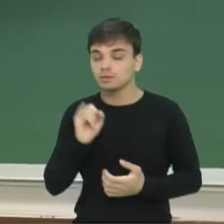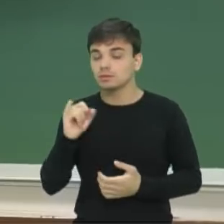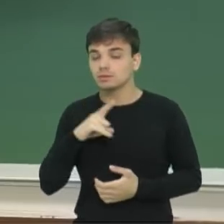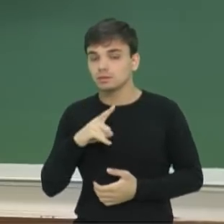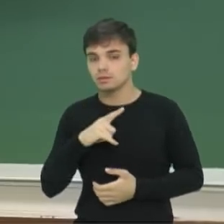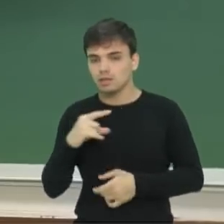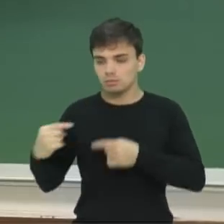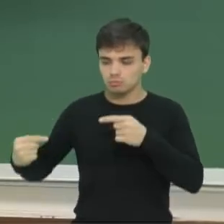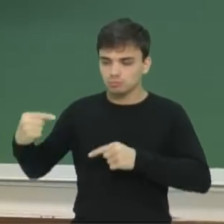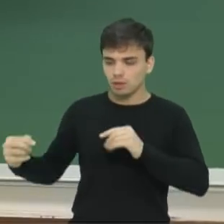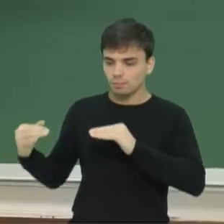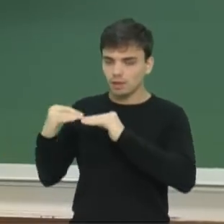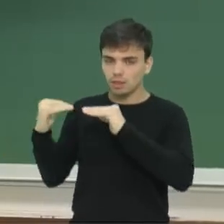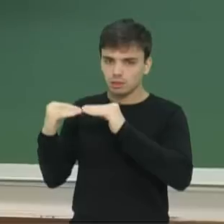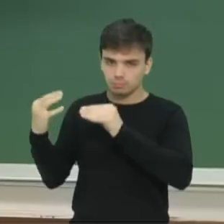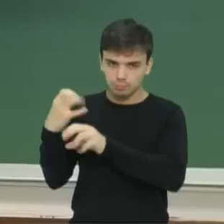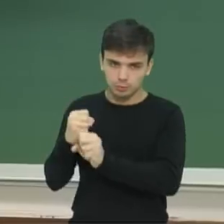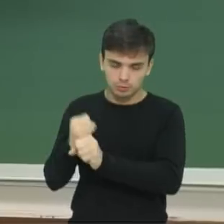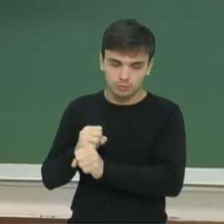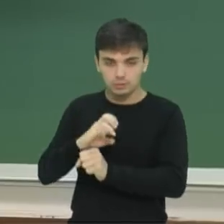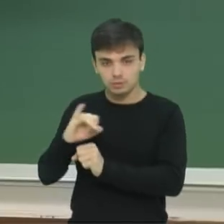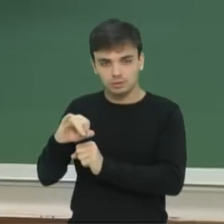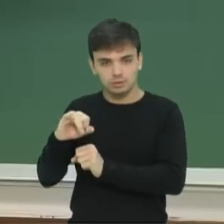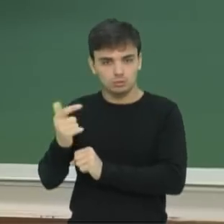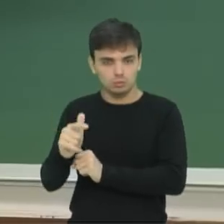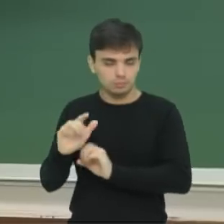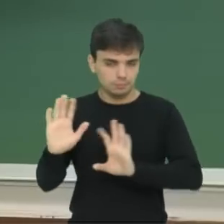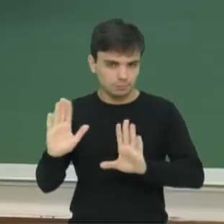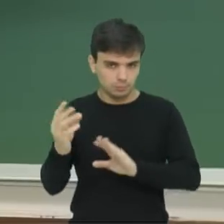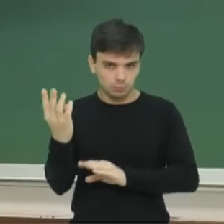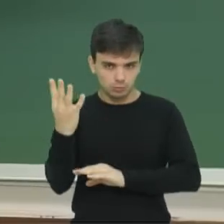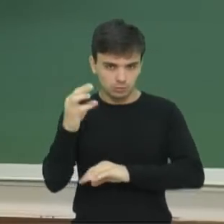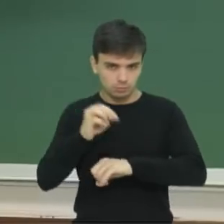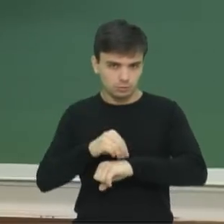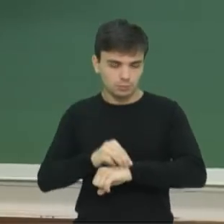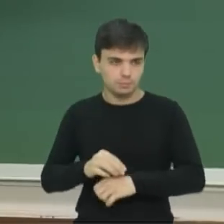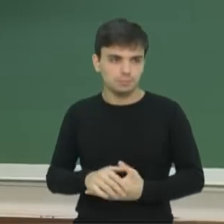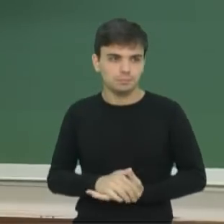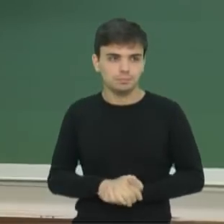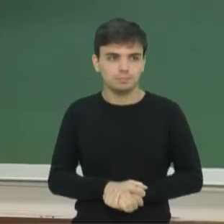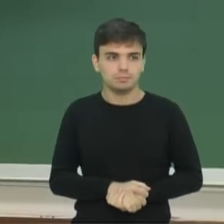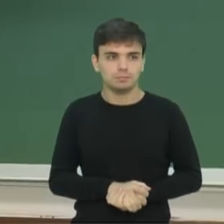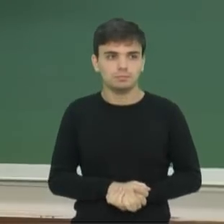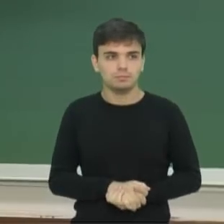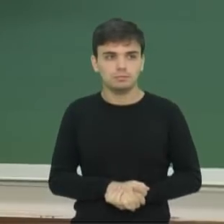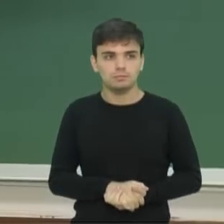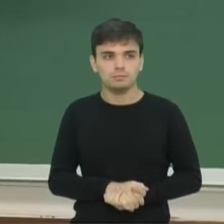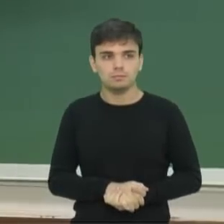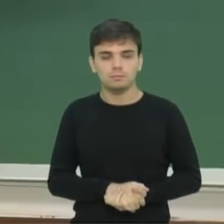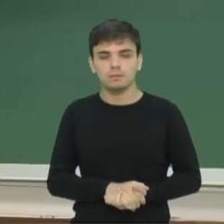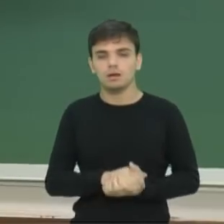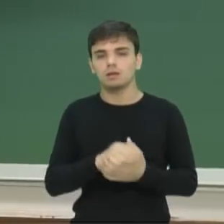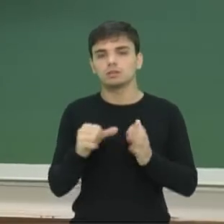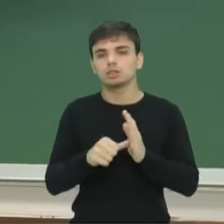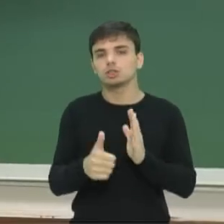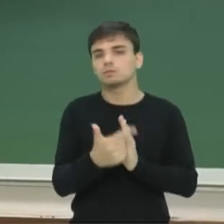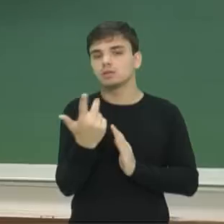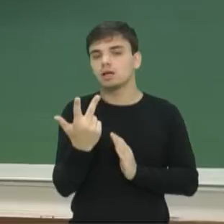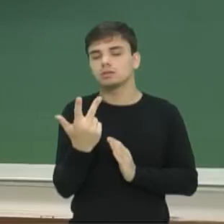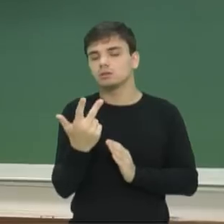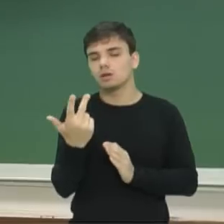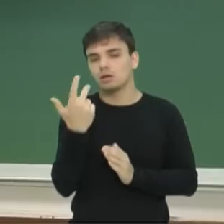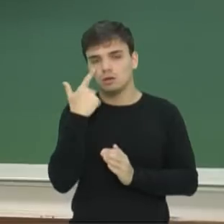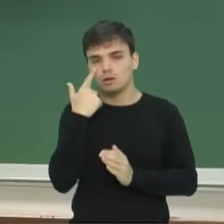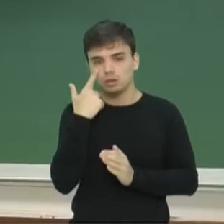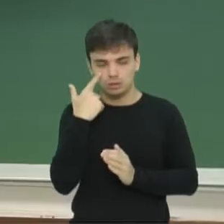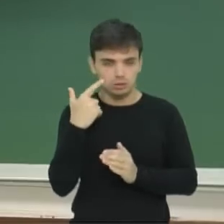o gold score, né? Mas sem o gold score, até 4 minutos. Resposta correta, a letra C. Segunda atividade, atividade descritiva dessa